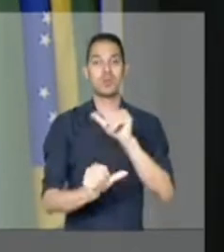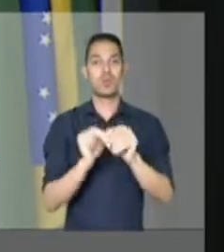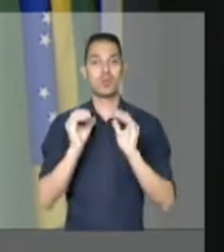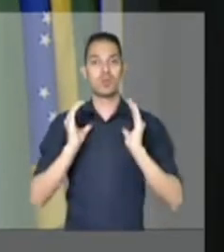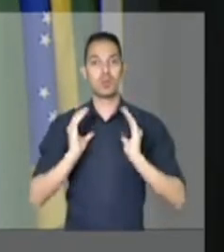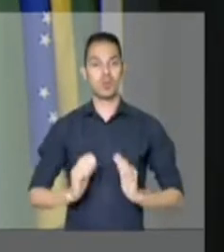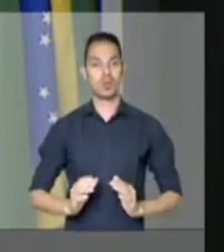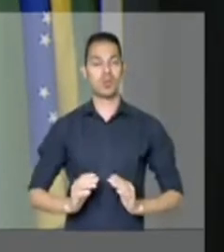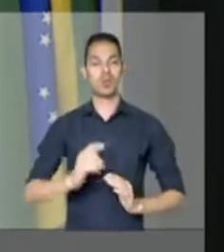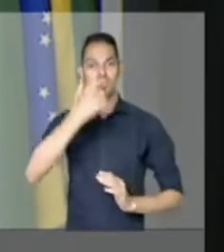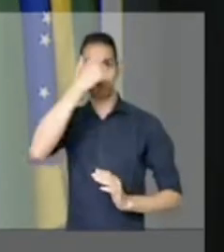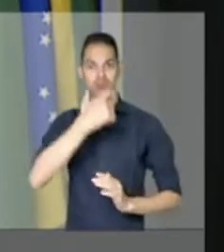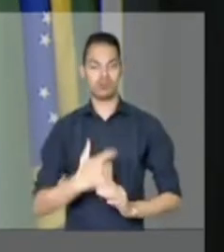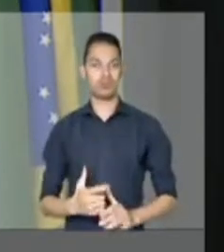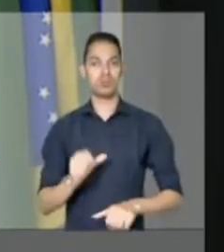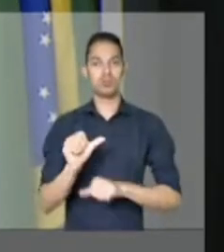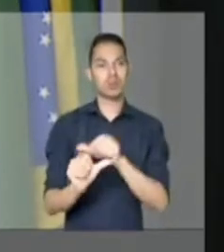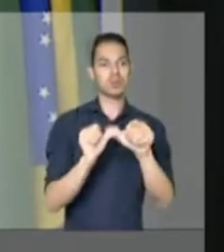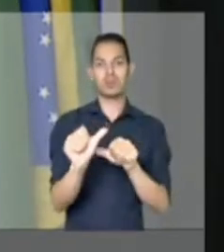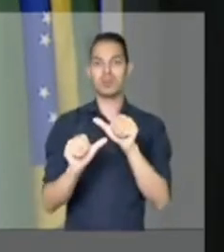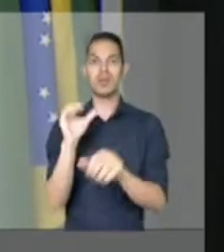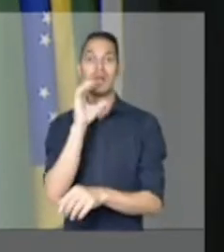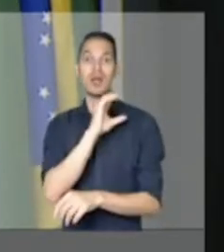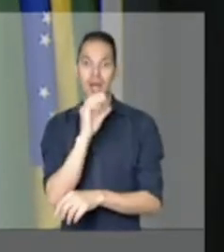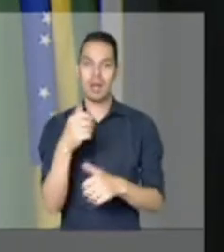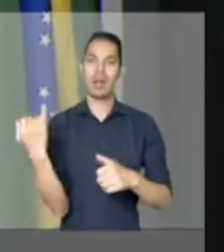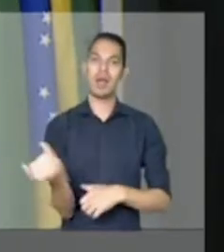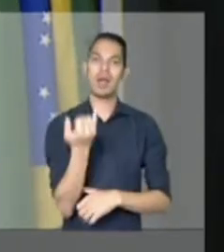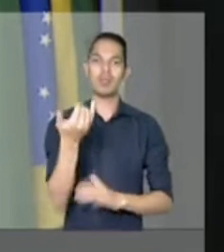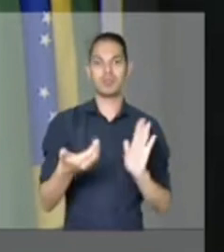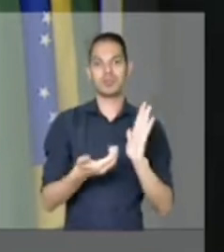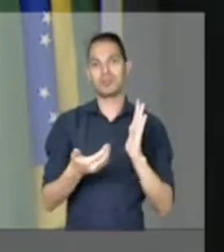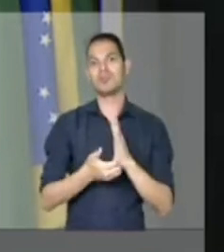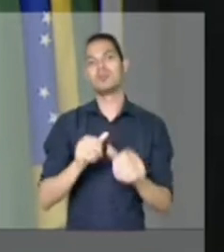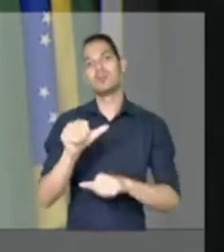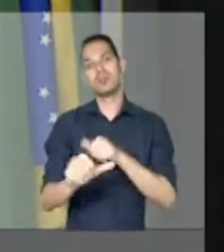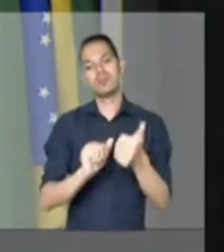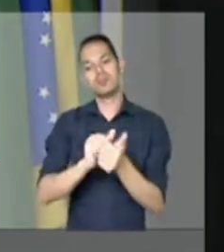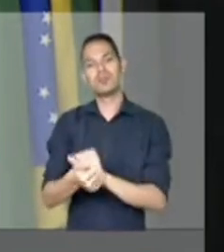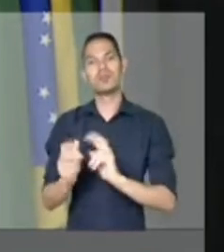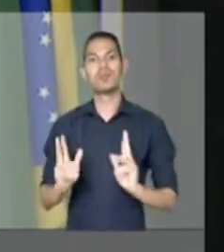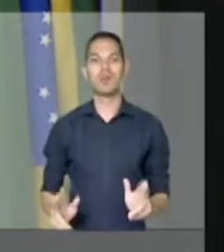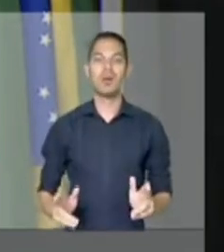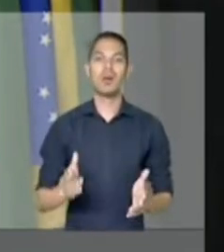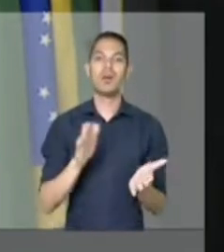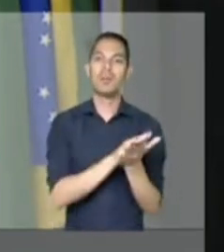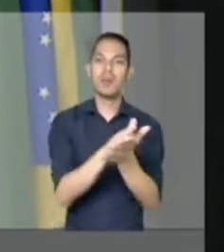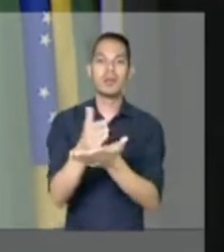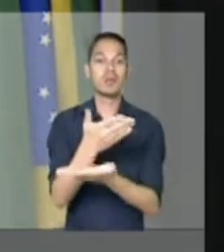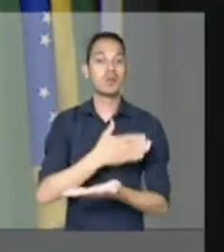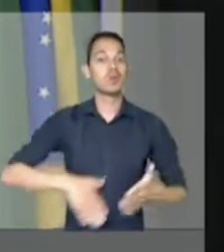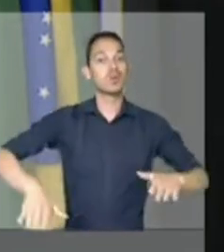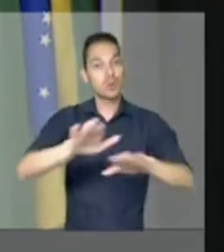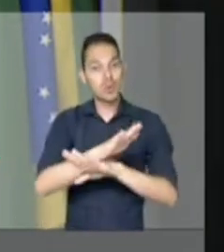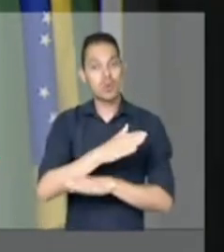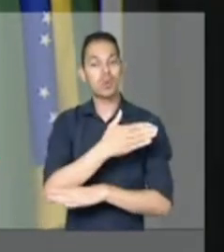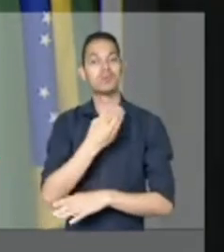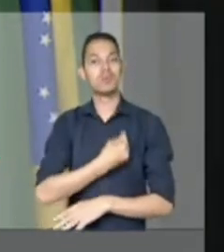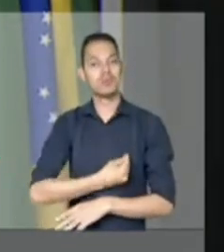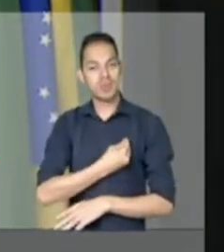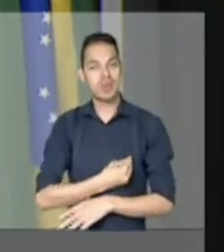as exigências rapidamente. E é importante que essa casa acompanhe essa velocidade. Parabéns a todos os presentes, que a gente tenha uma excelente